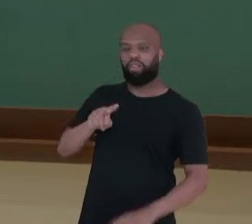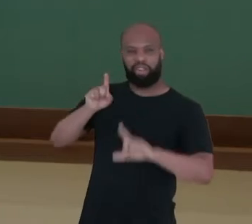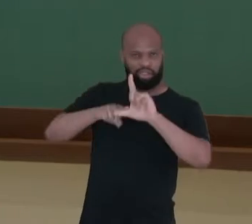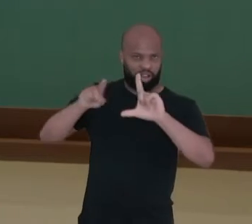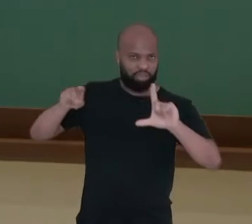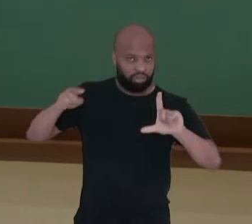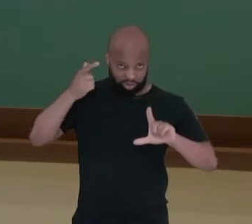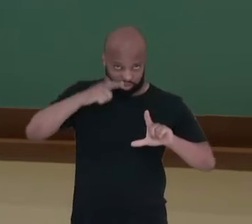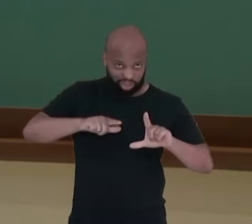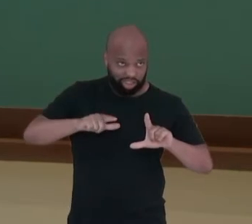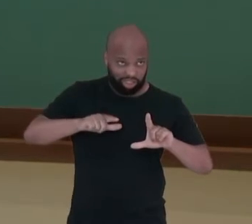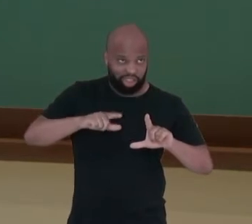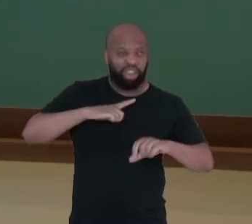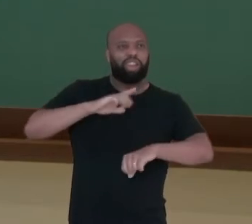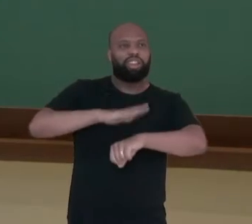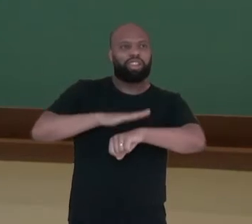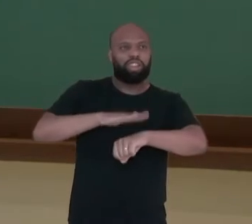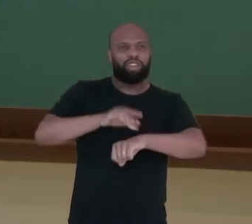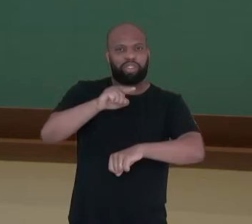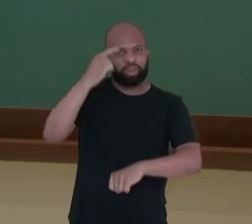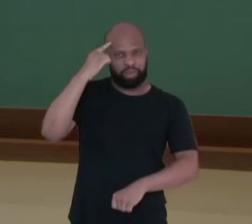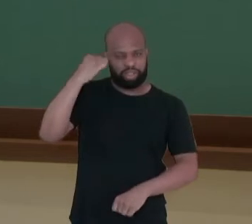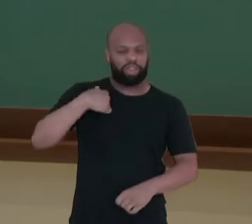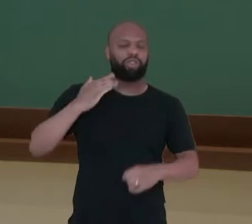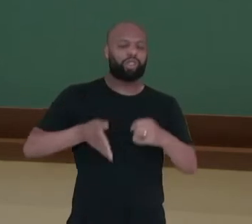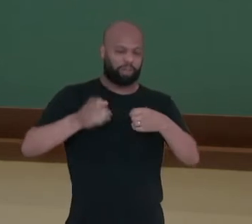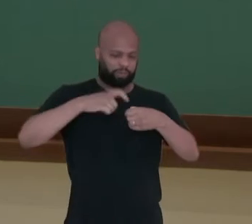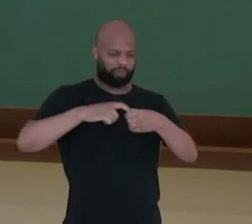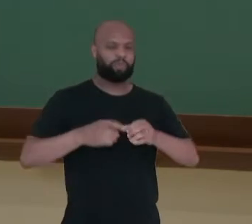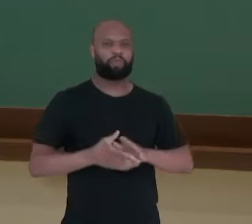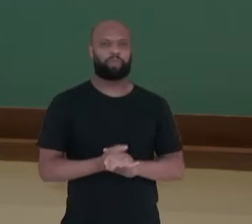gráfico? Eu vou dar um tempo para você pensar e já volto.